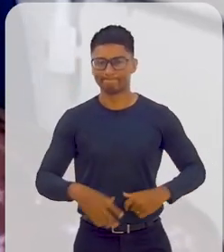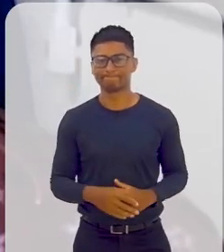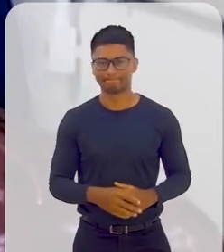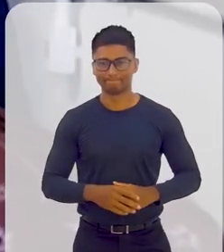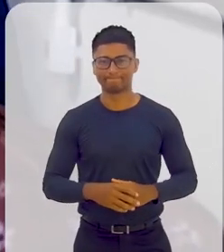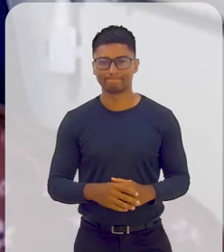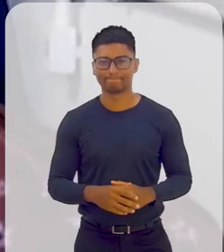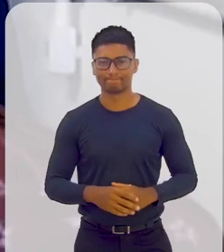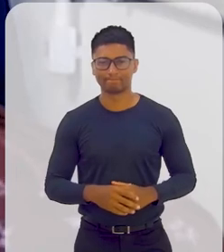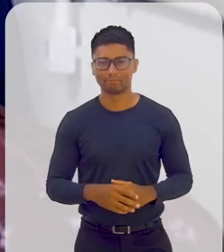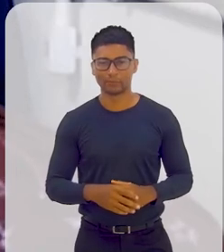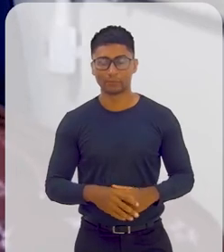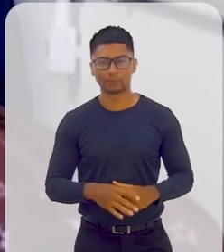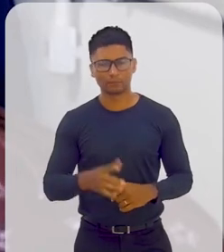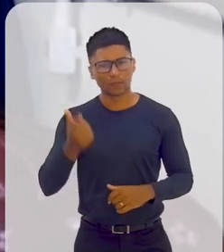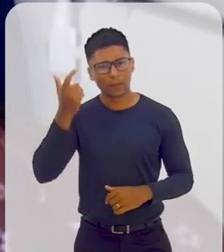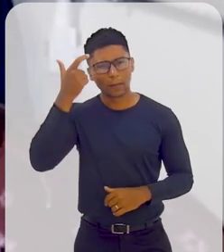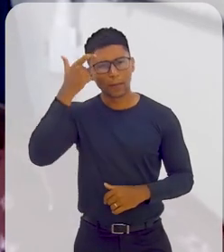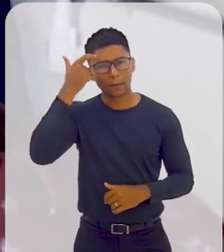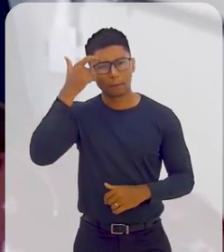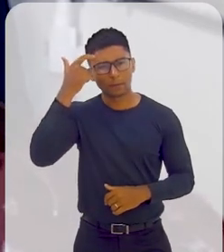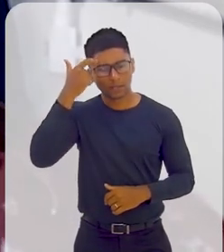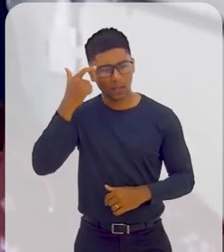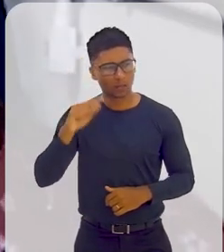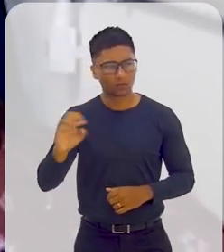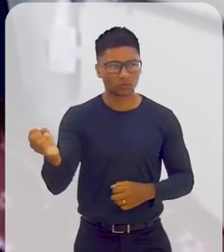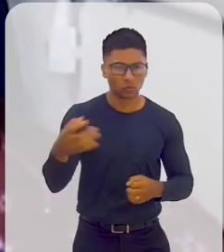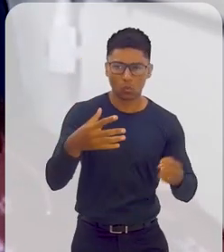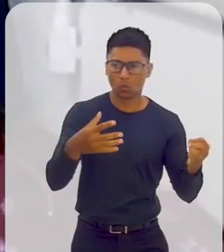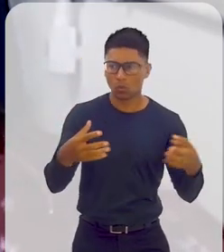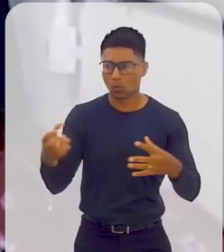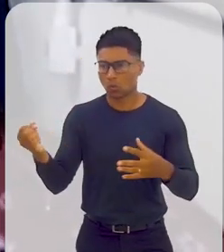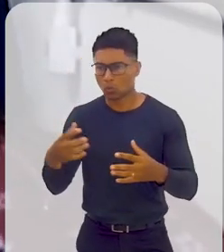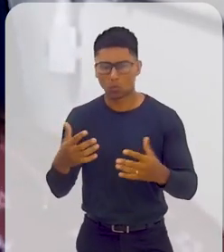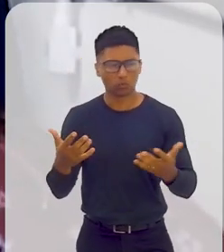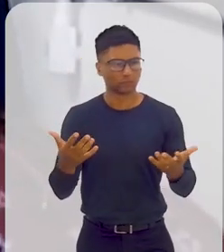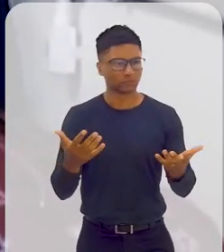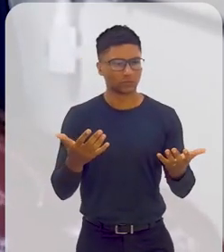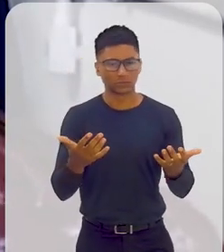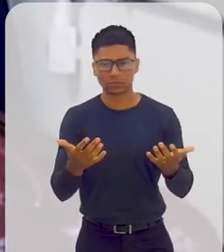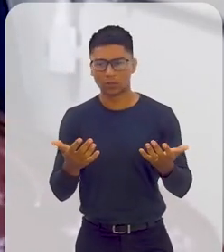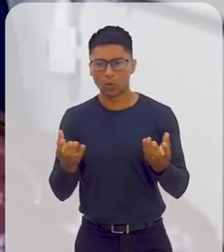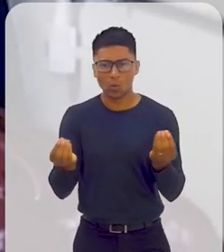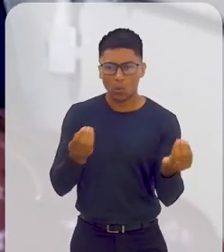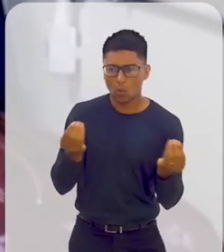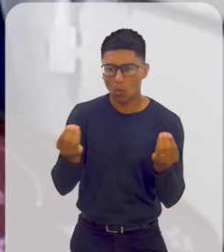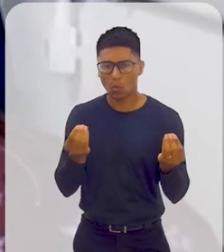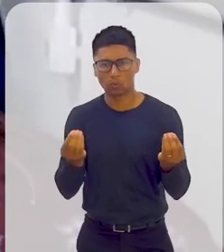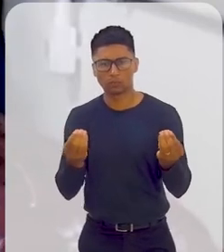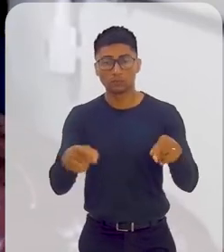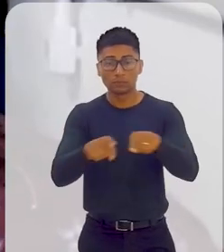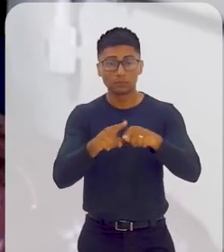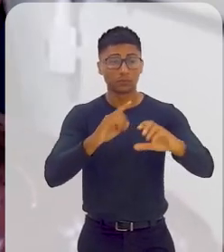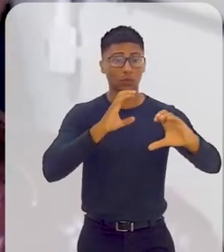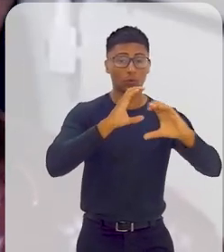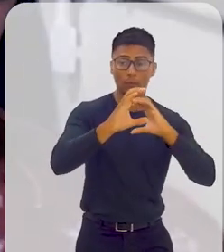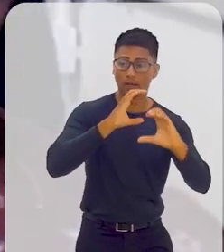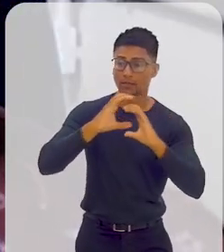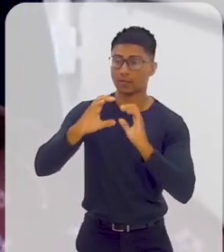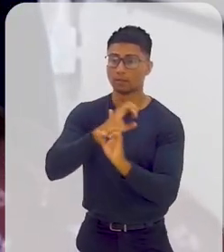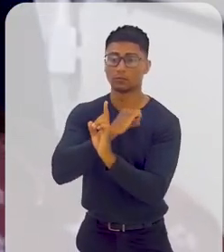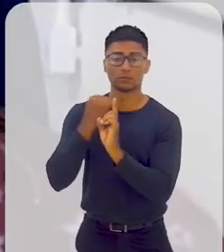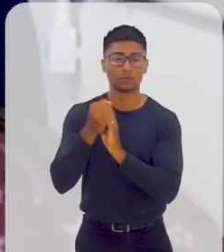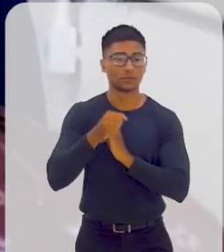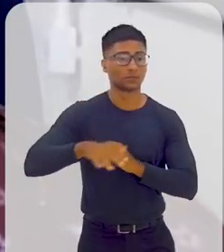nossa forma de gerar inovação, de construir inovação, mas também de comunicação com